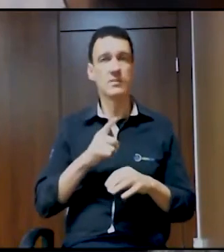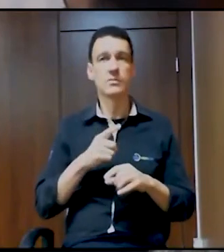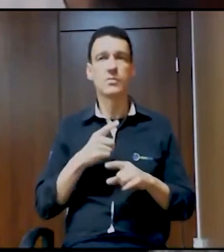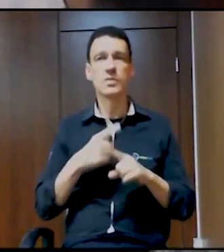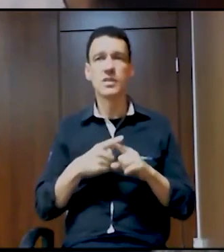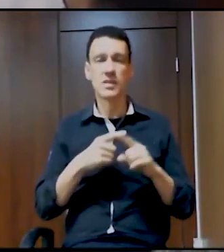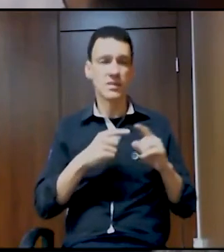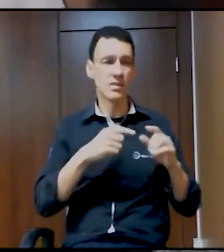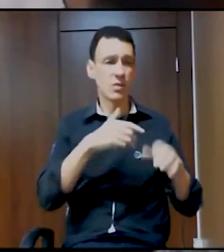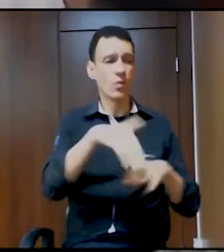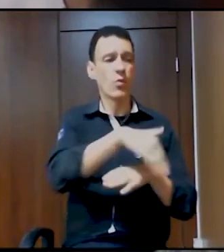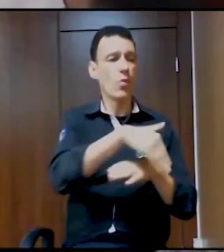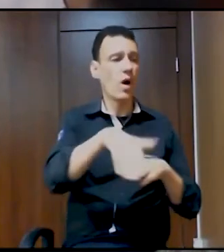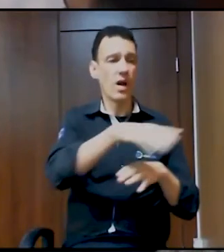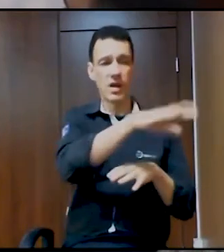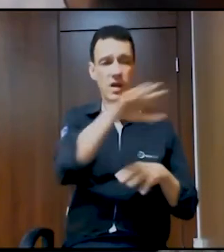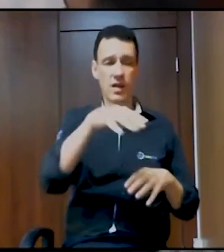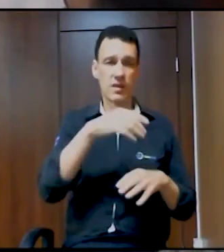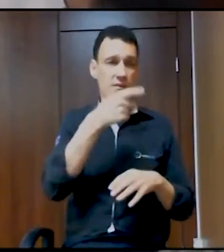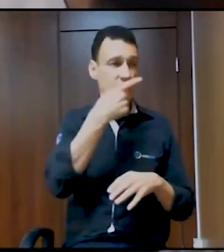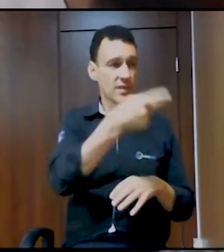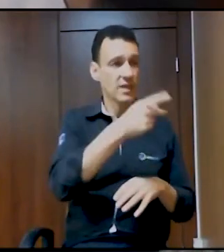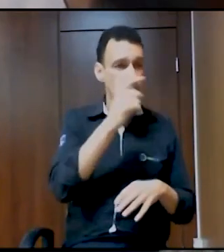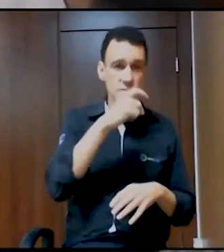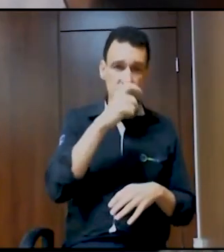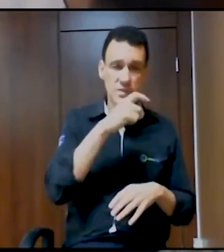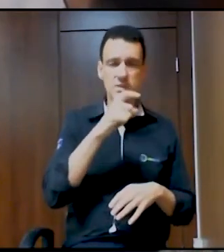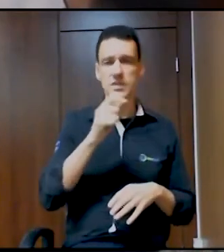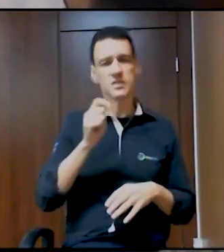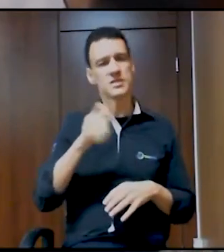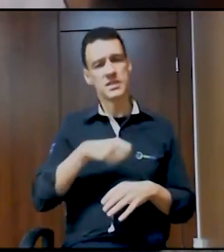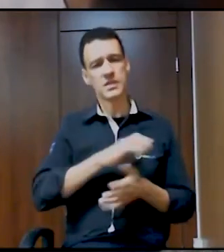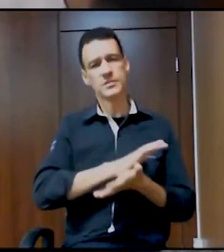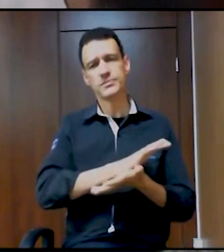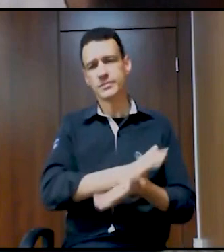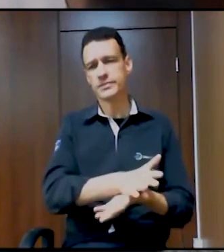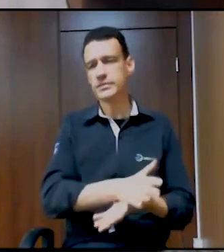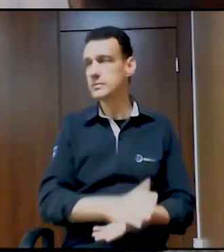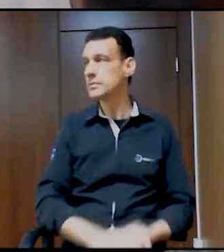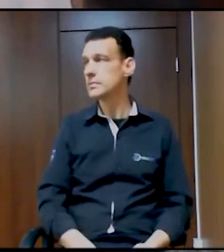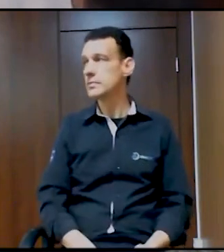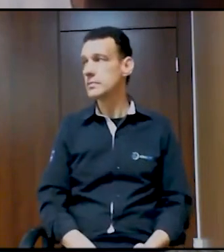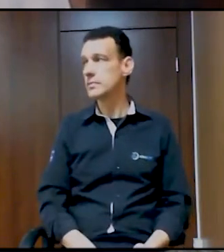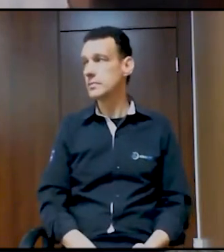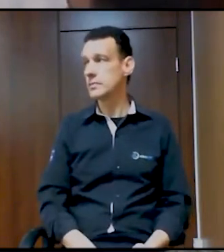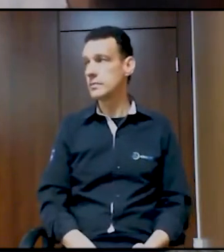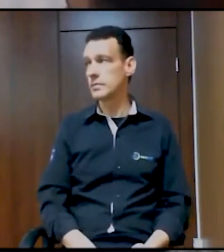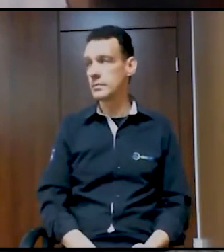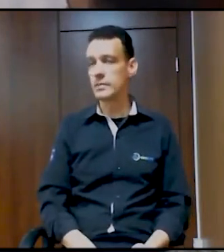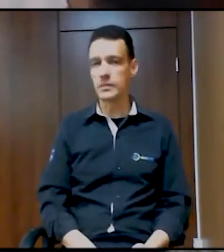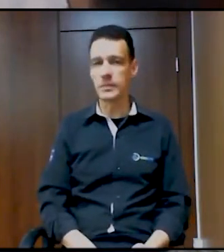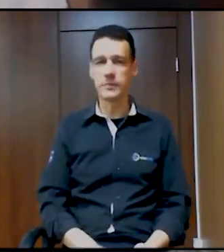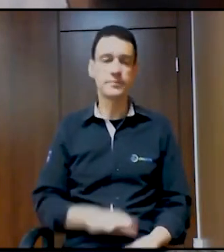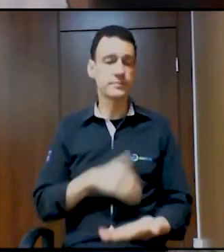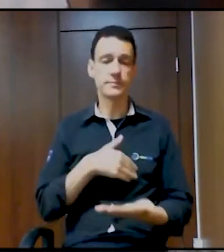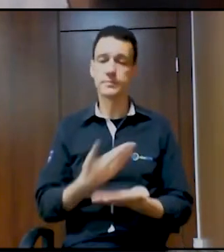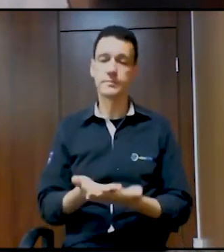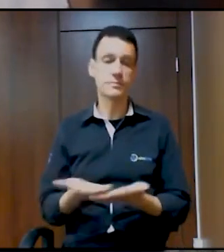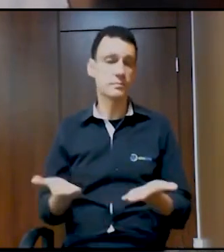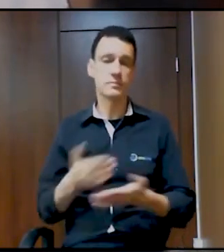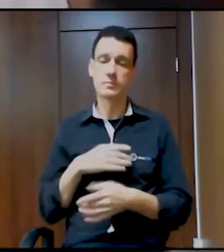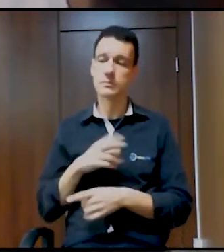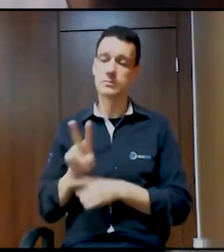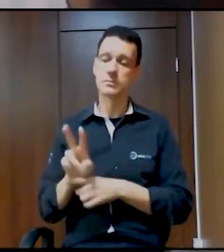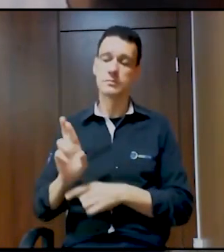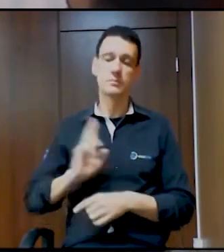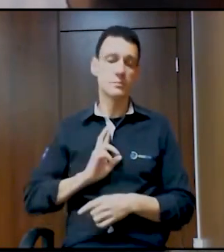em situação de rua, isso é muito desumano. Certo? E eu estou até hoje esperando essa resposta.